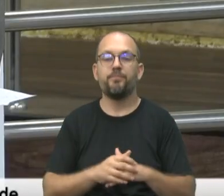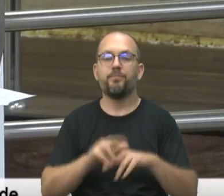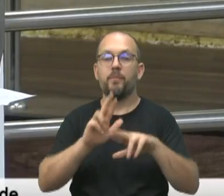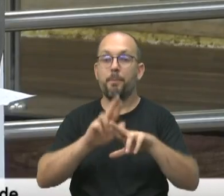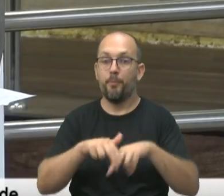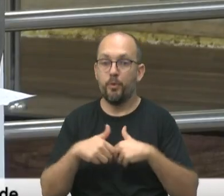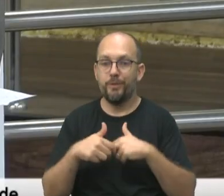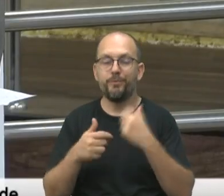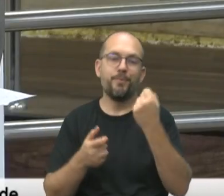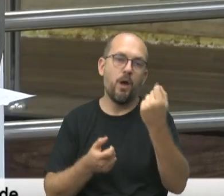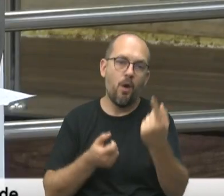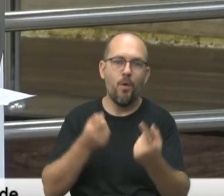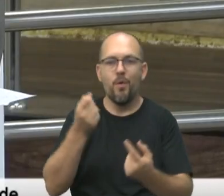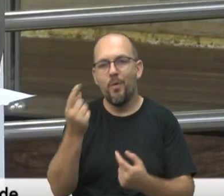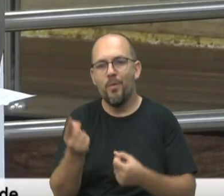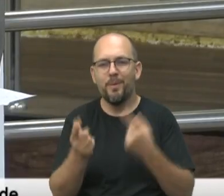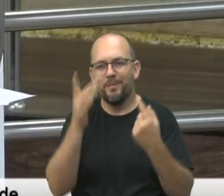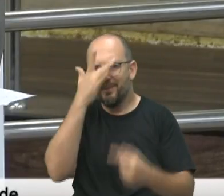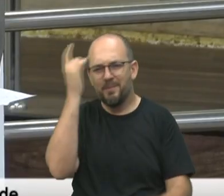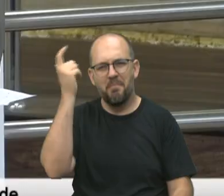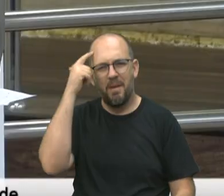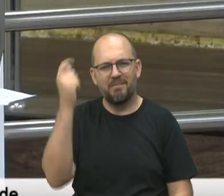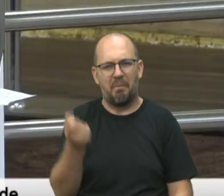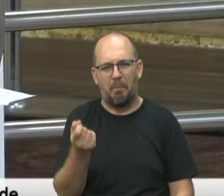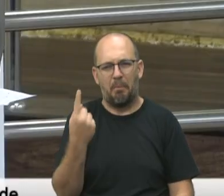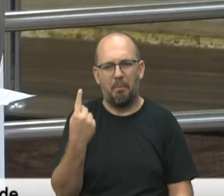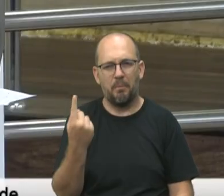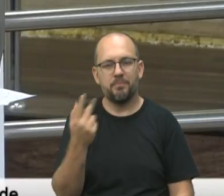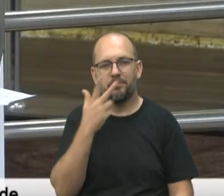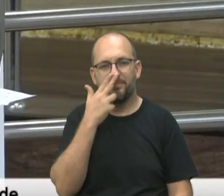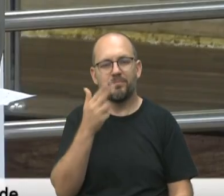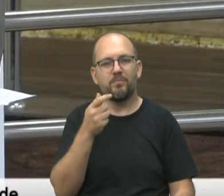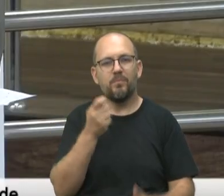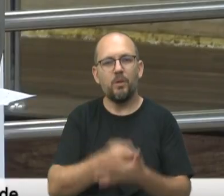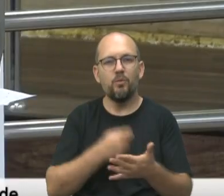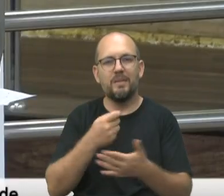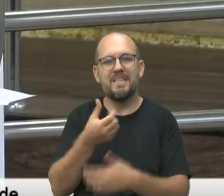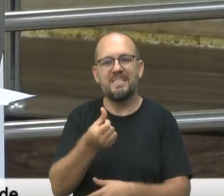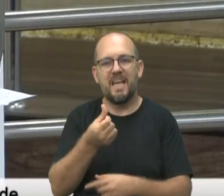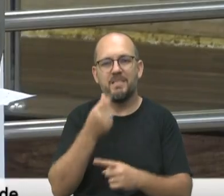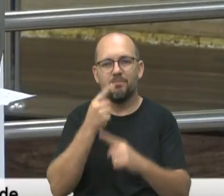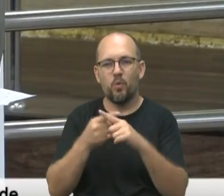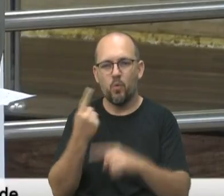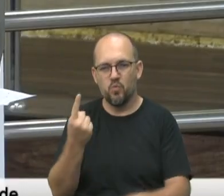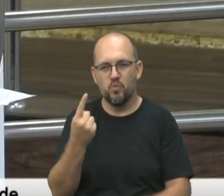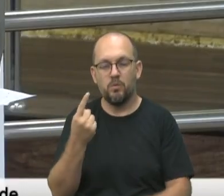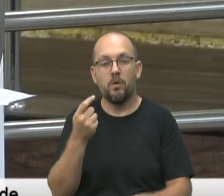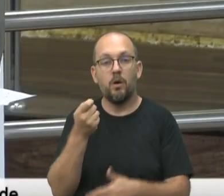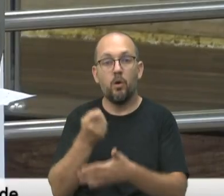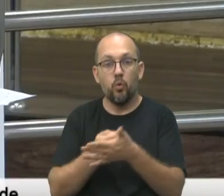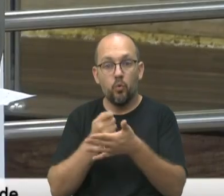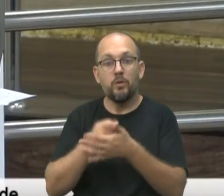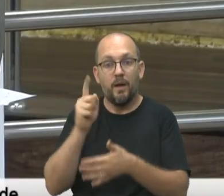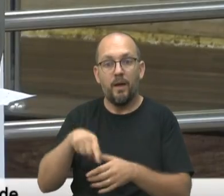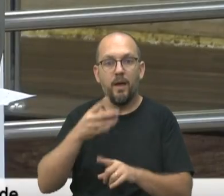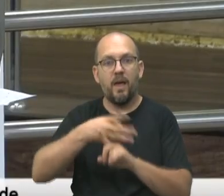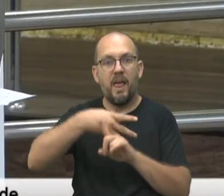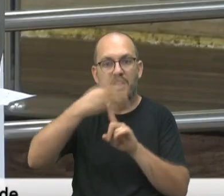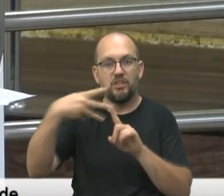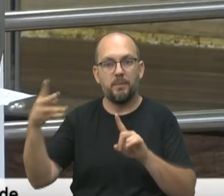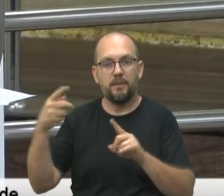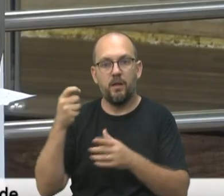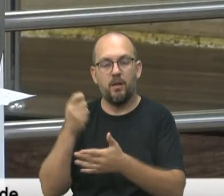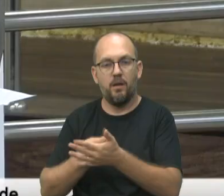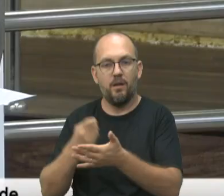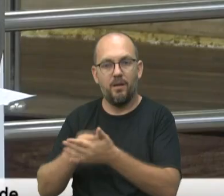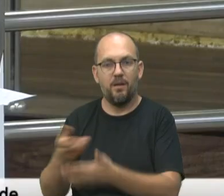algumas pessoas acham esquisito quando vê que a luta pelo fim da escala 6x1 é uma luta protagonizada por pessoas LGBTs. Eu não acho